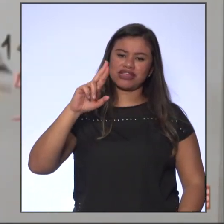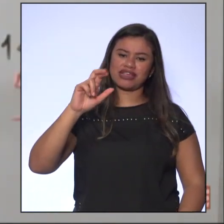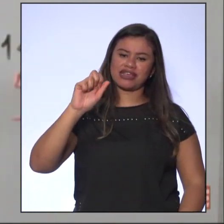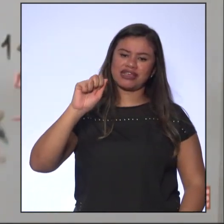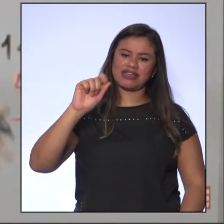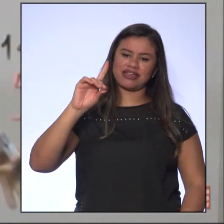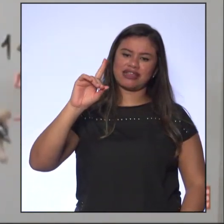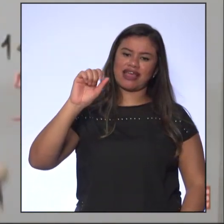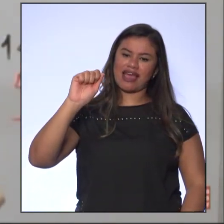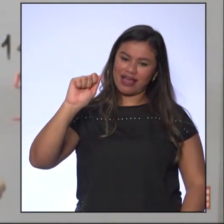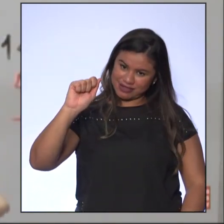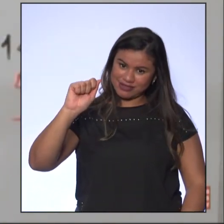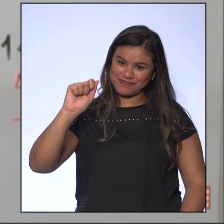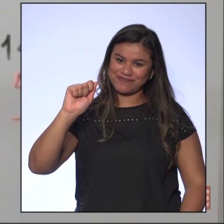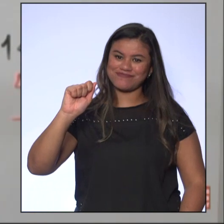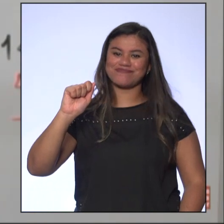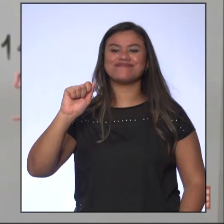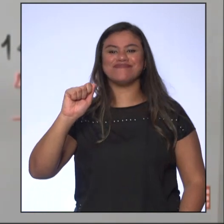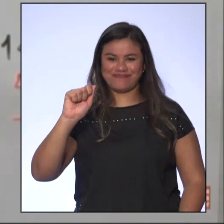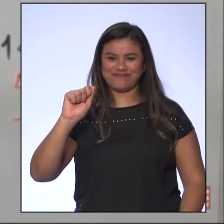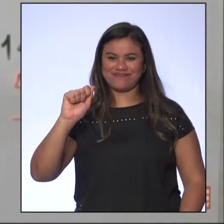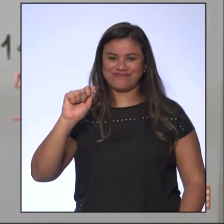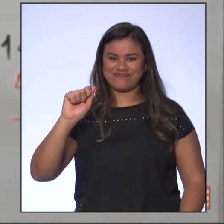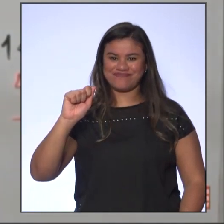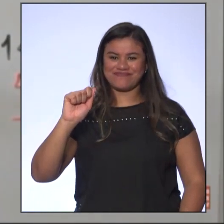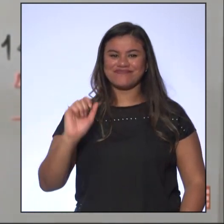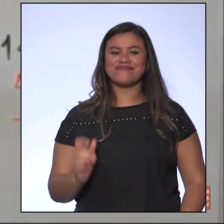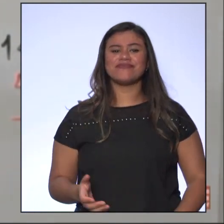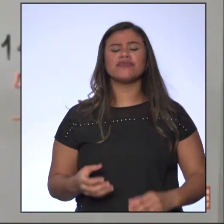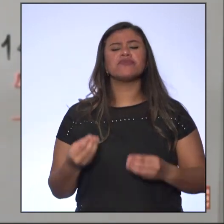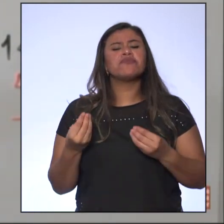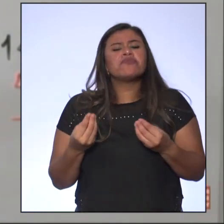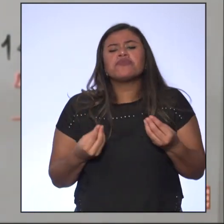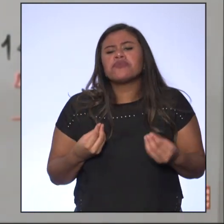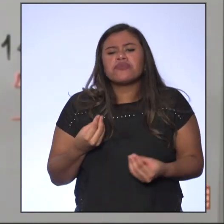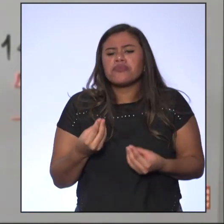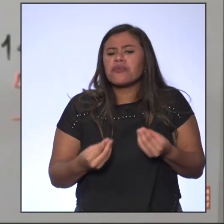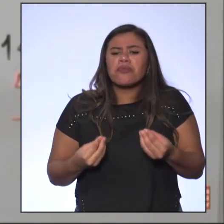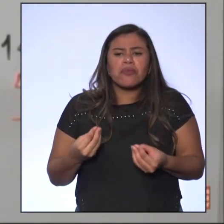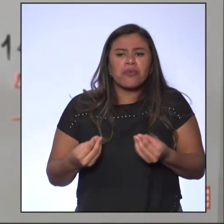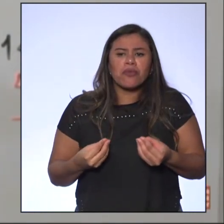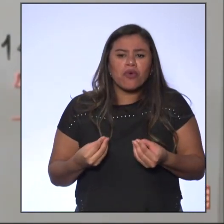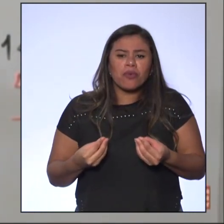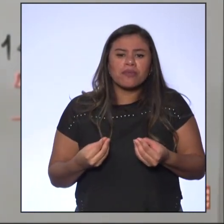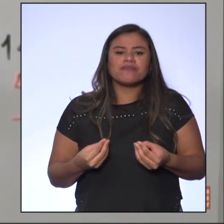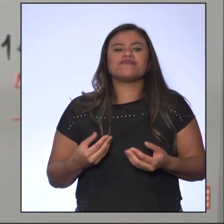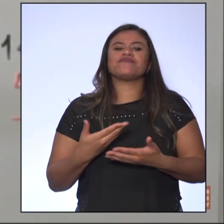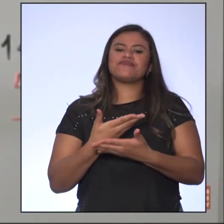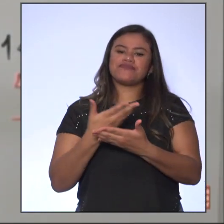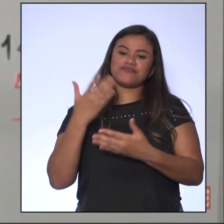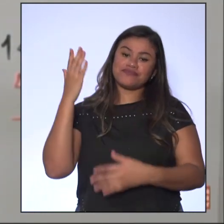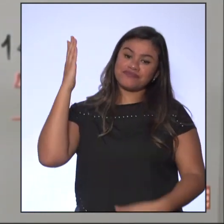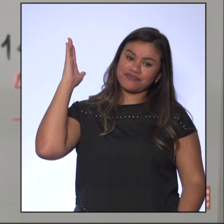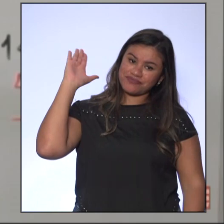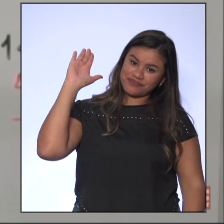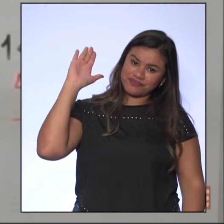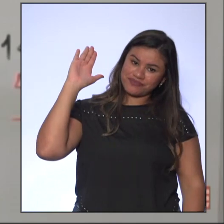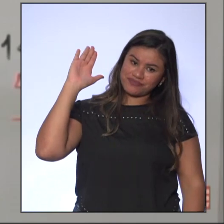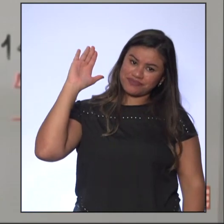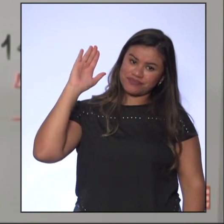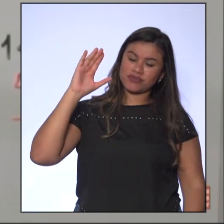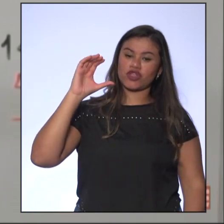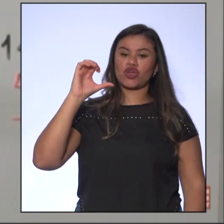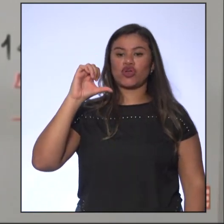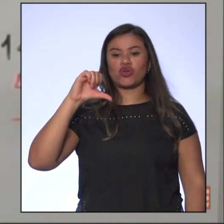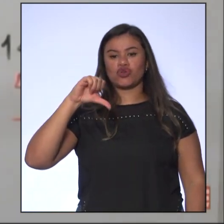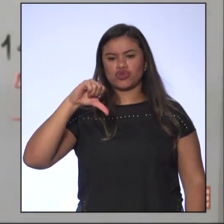Média aritmética ponderada. Como é a média ponderada? É assim. 9 vezes